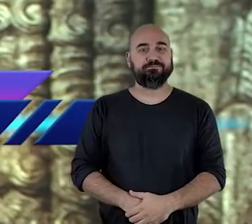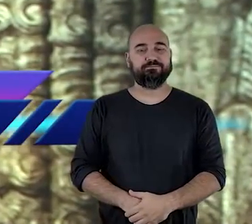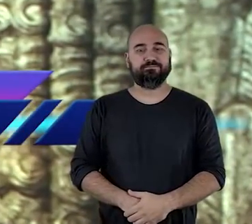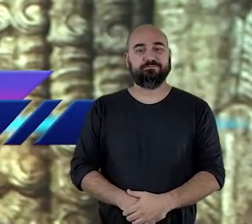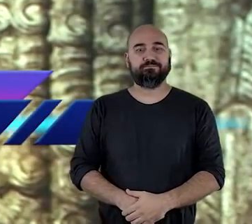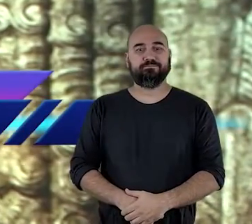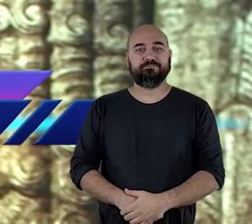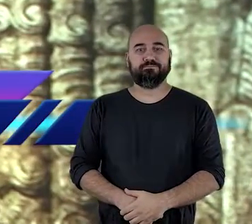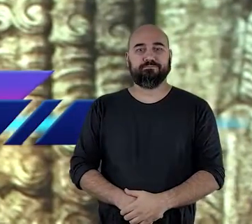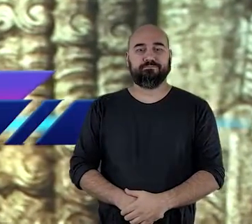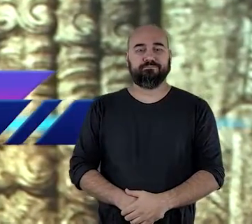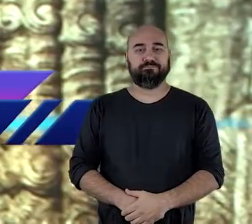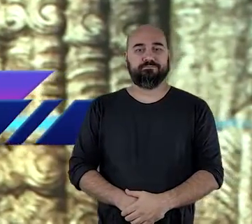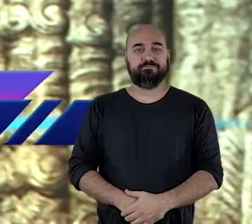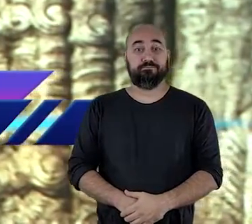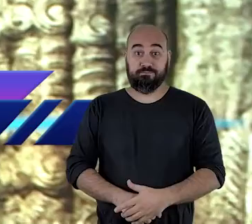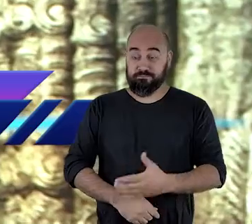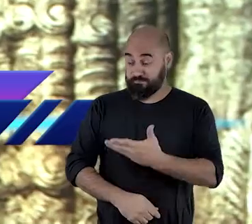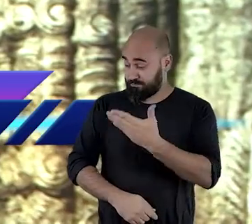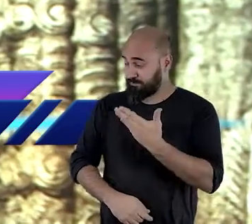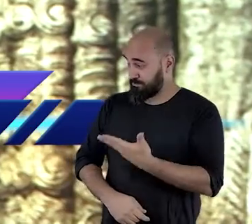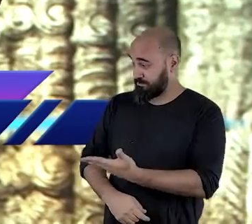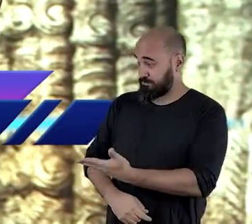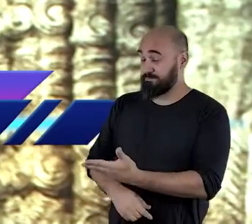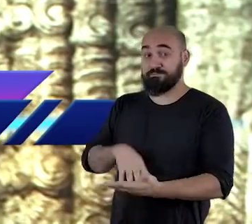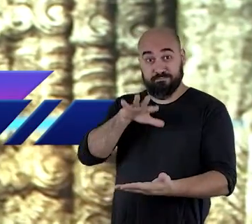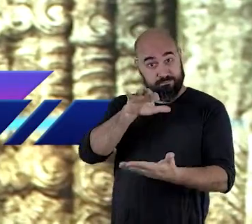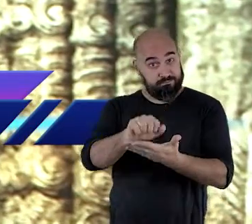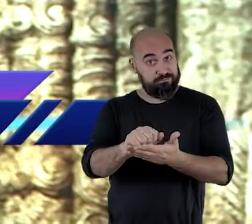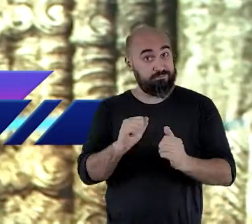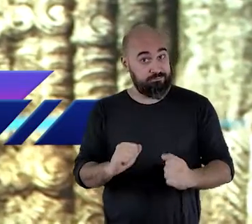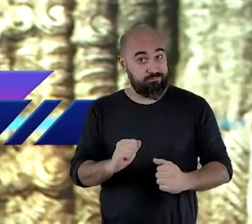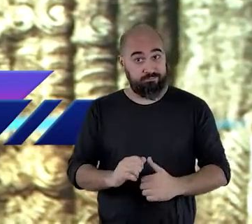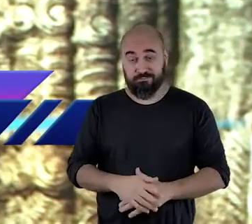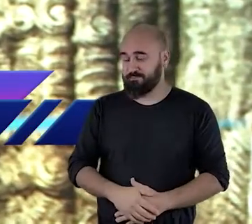98244 0077. Vou repetir. 12